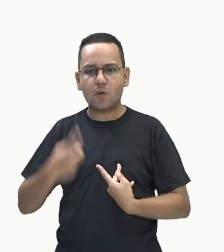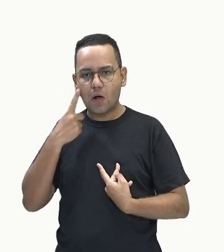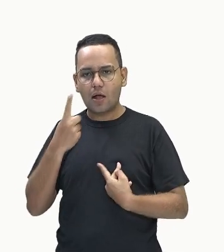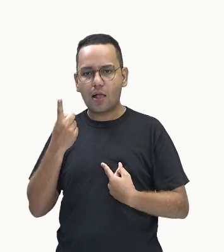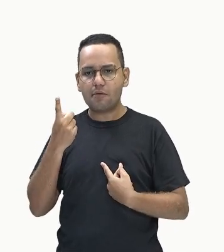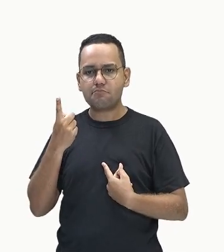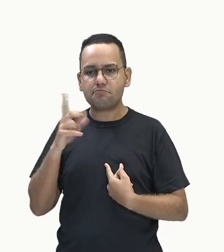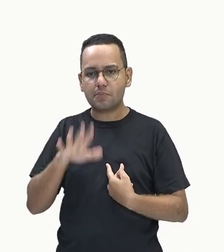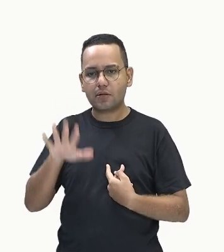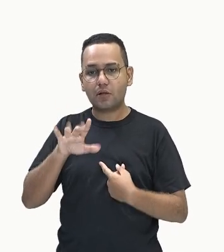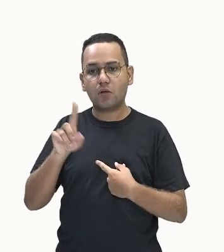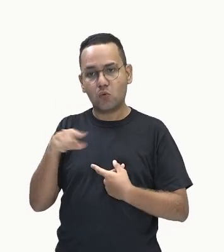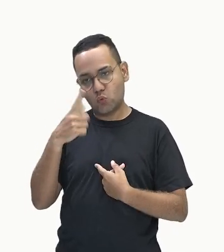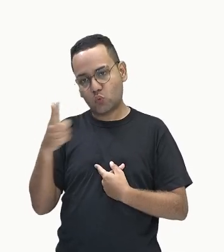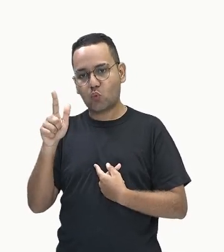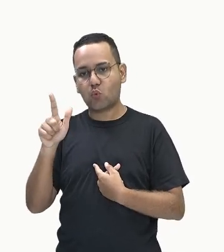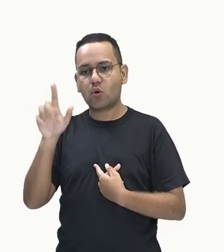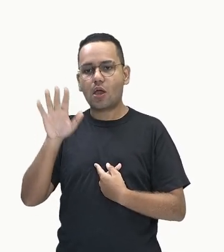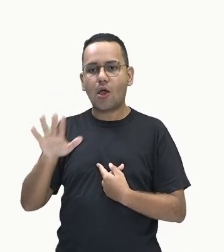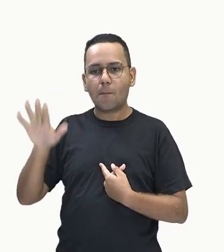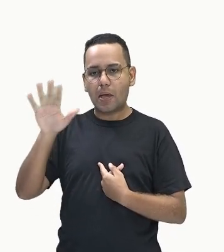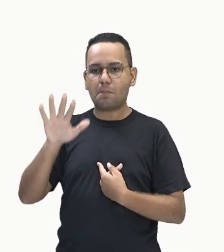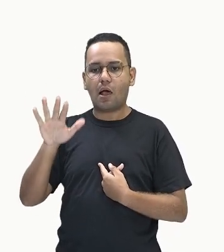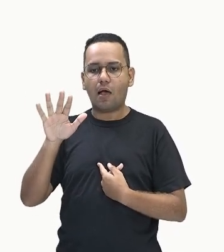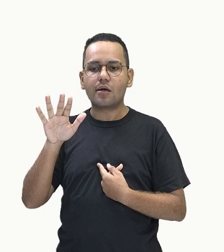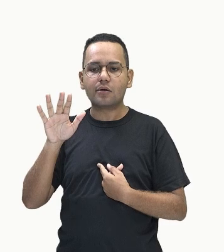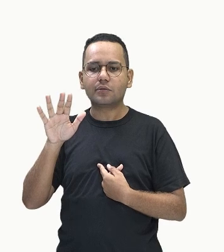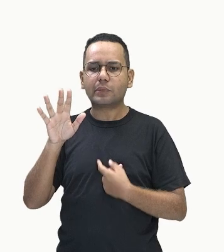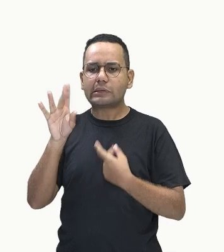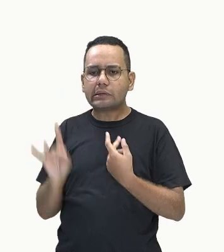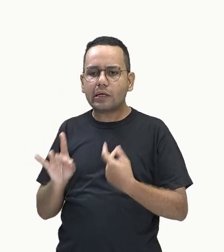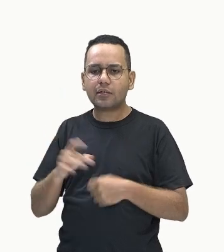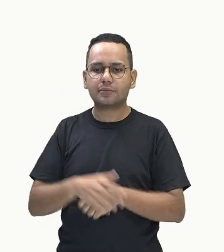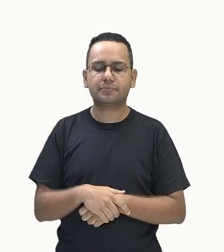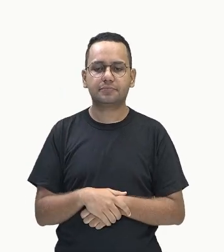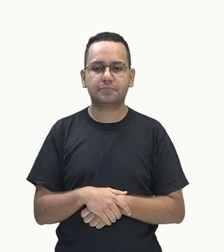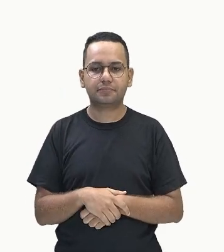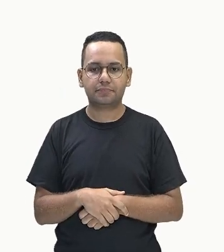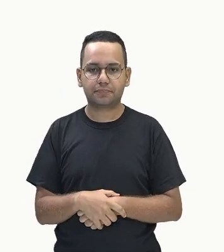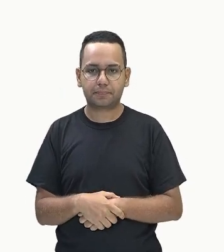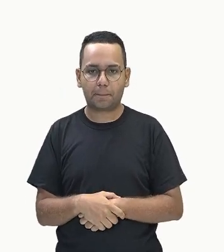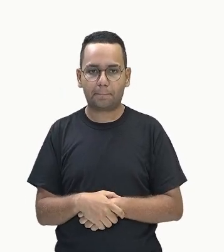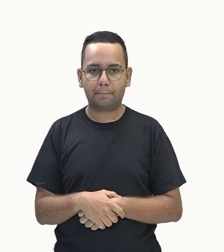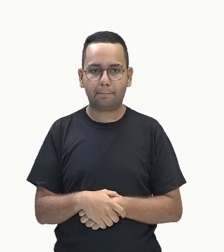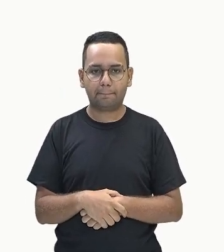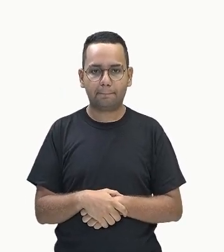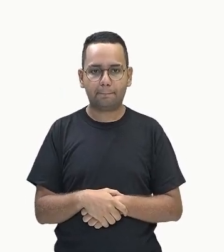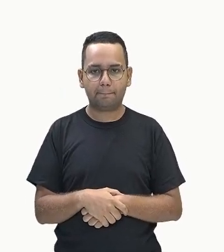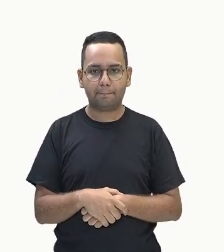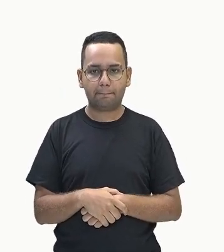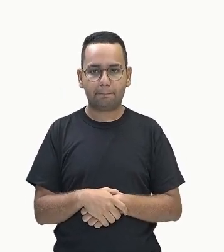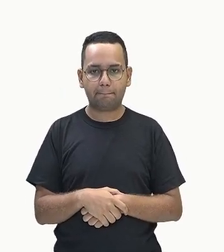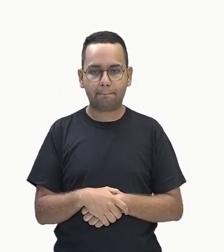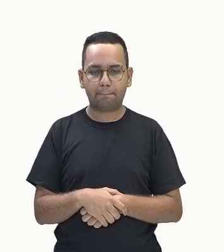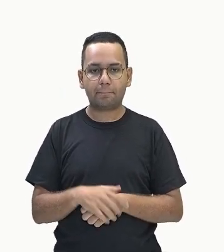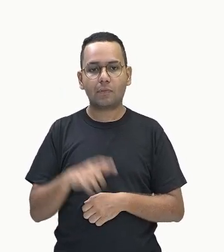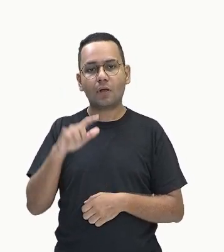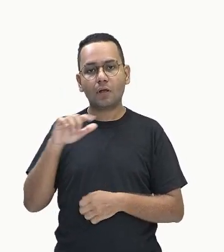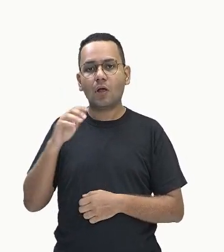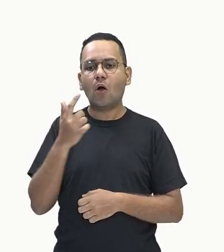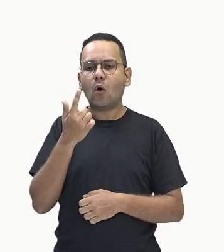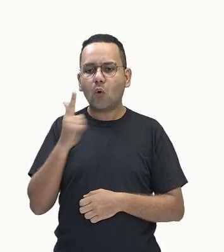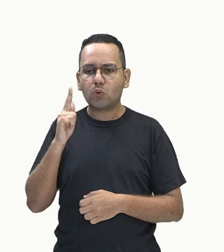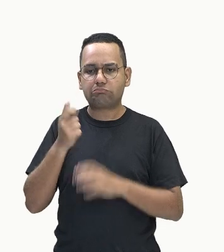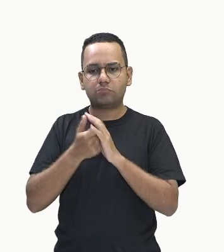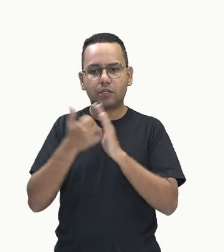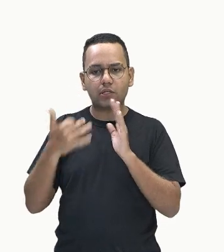apenas um esquema para ficar melhor a compreensão de vocês, tá bom? Outra característica do tecido adiposo é que ele